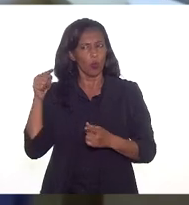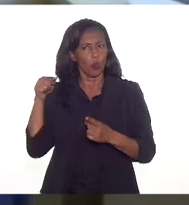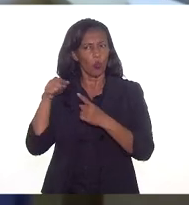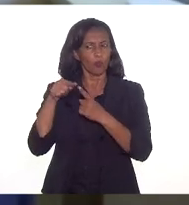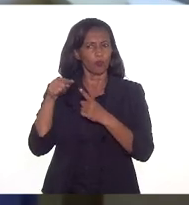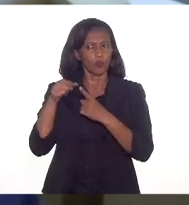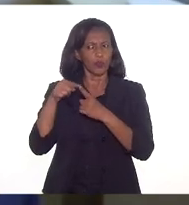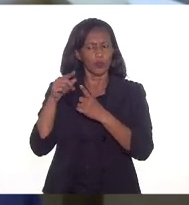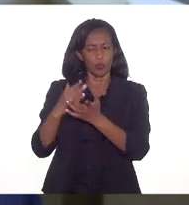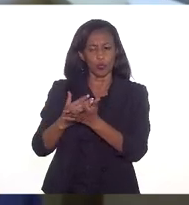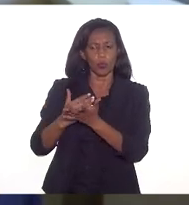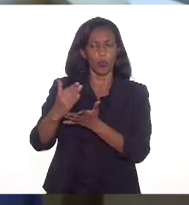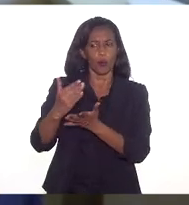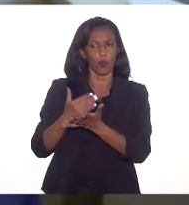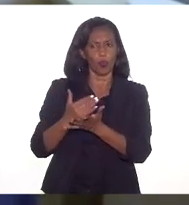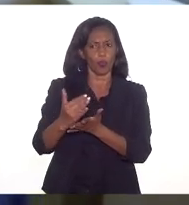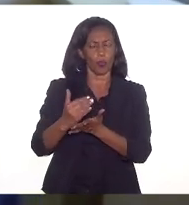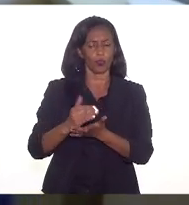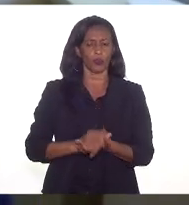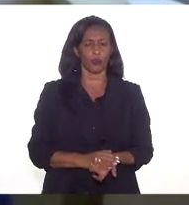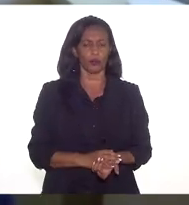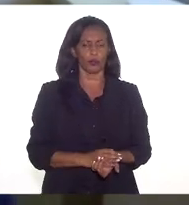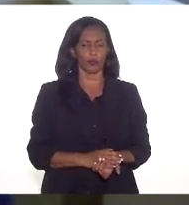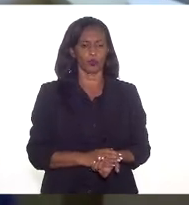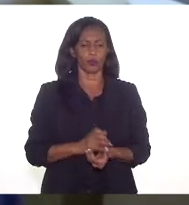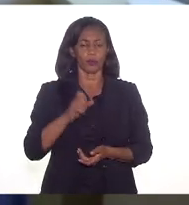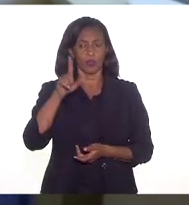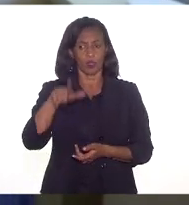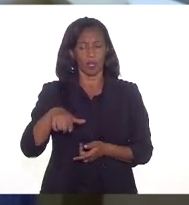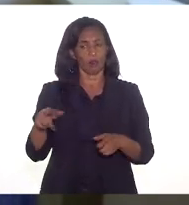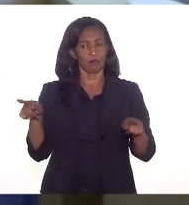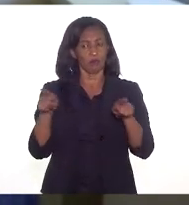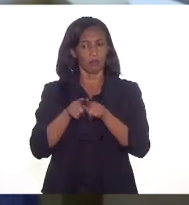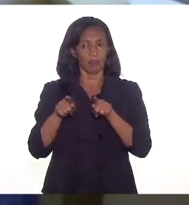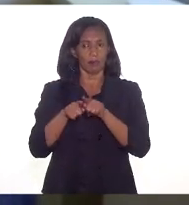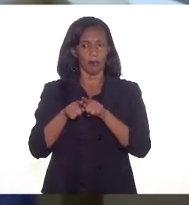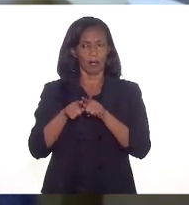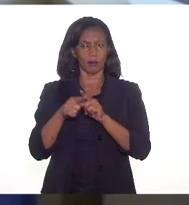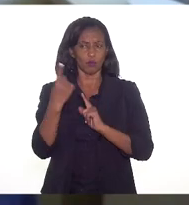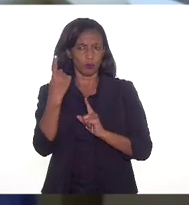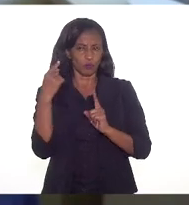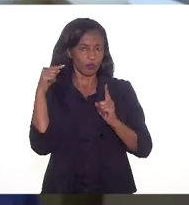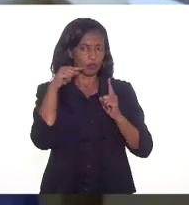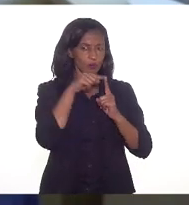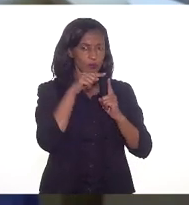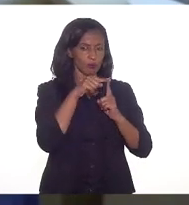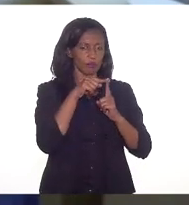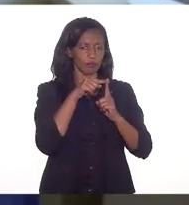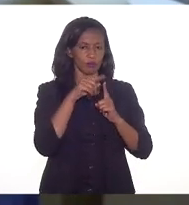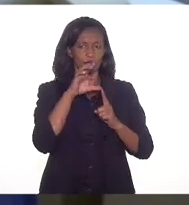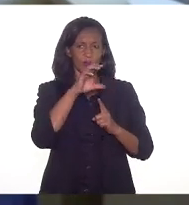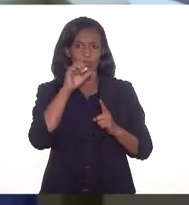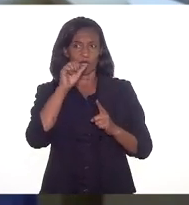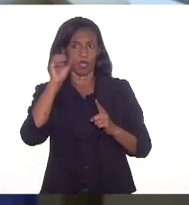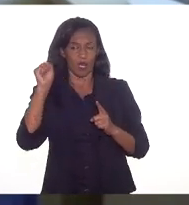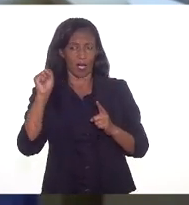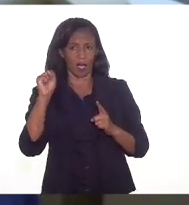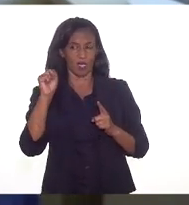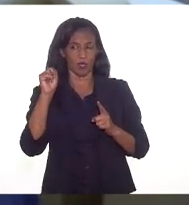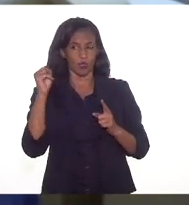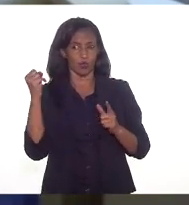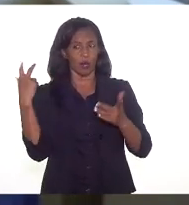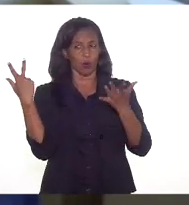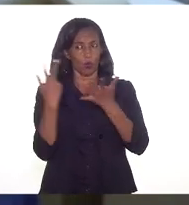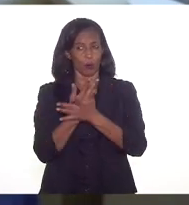objetivos iniciais dos mesmos, que é, inclusive, uma das metas, caso a gente venha aderir ao novo regime